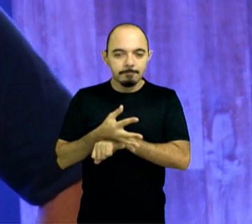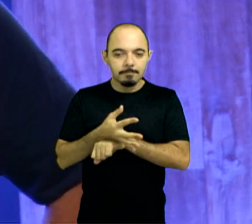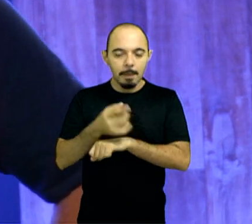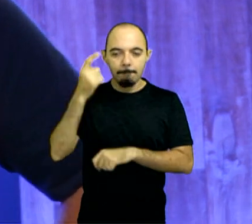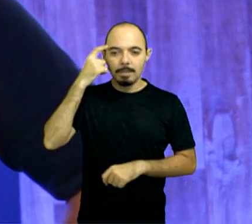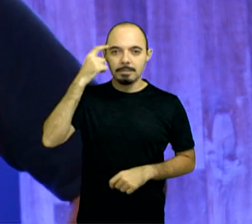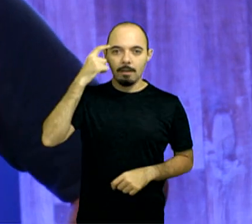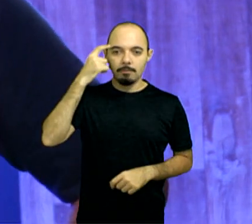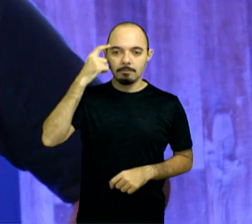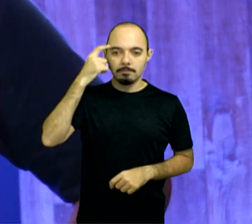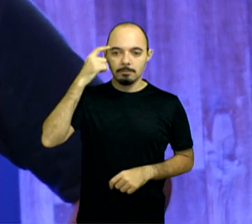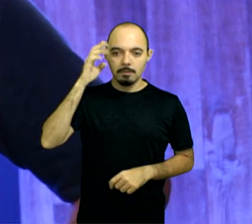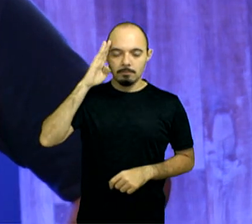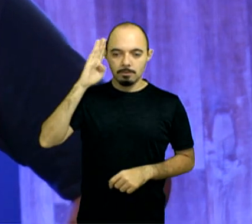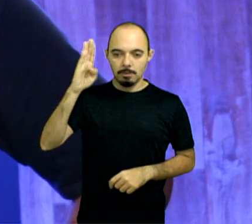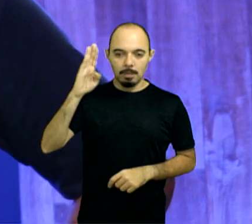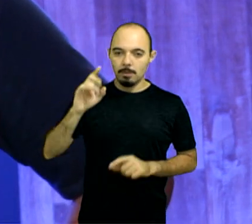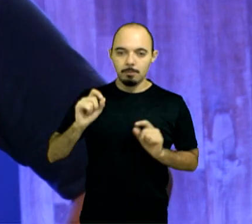prioridade na tua vida,